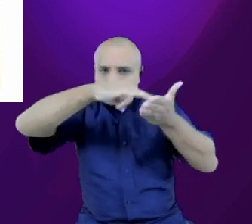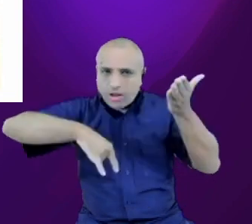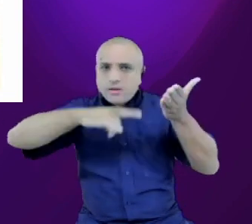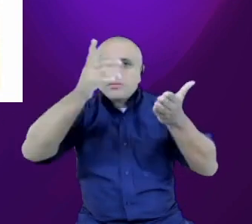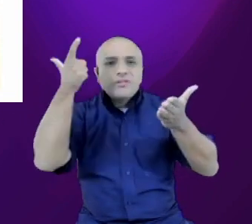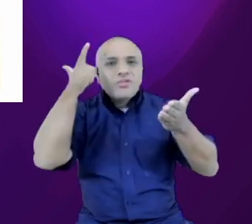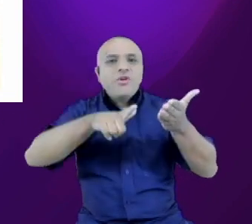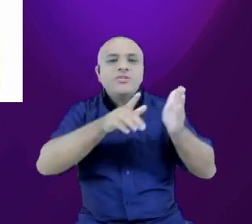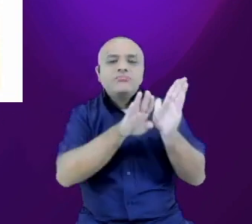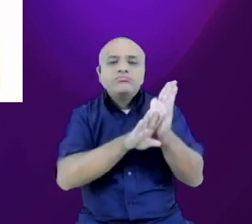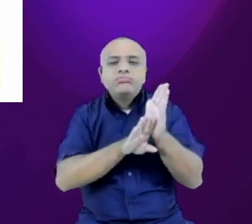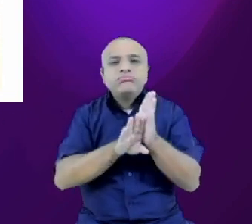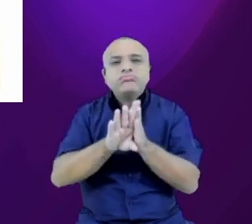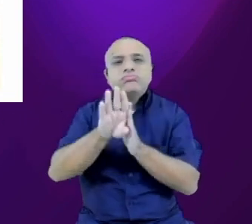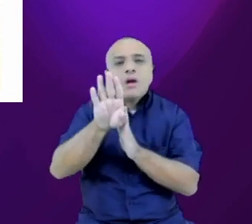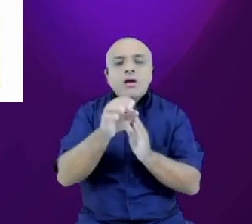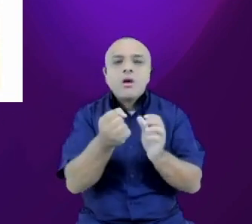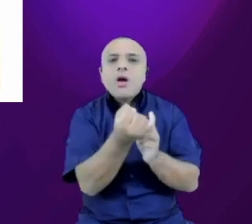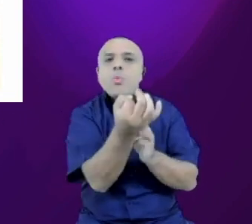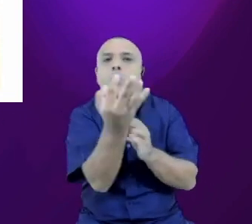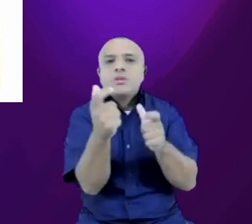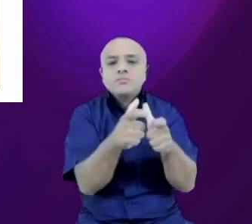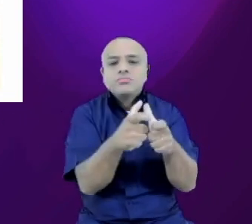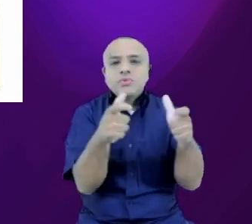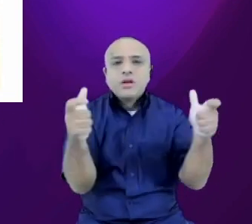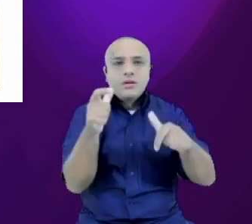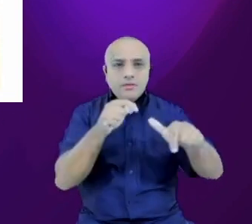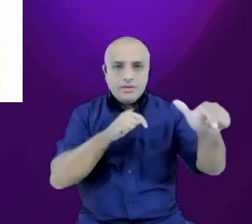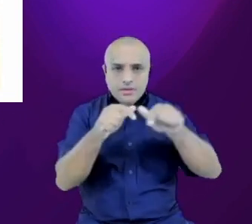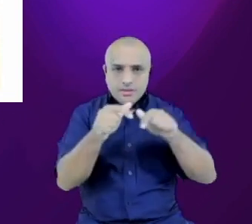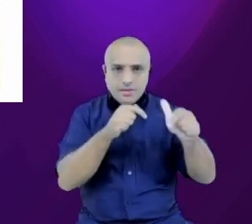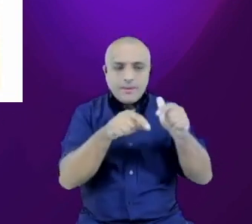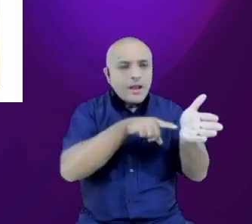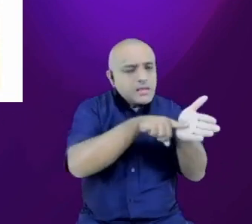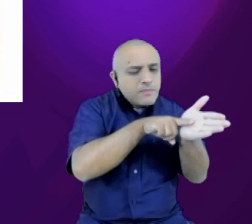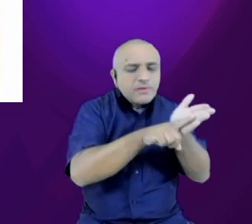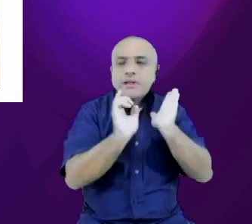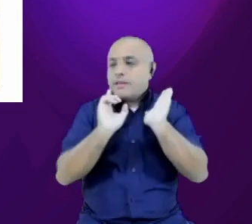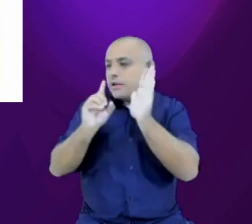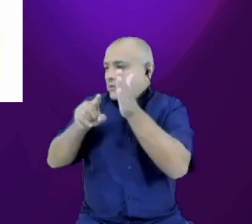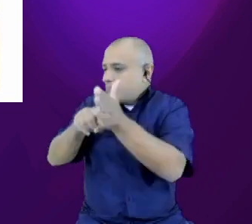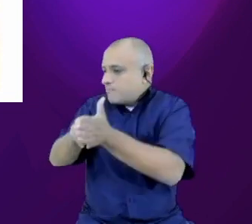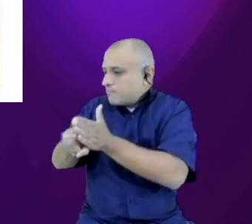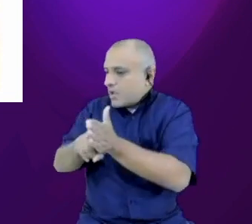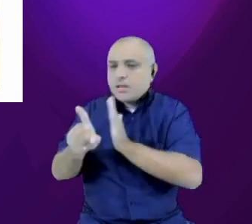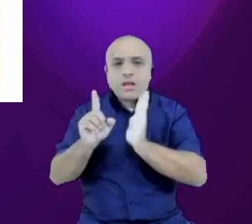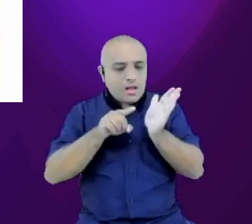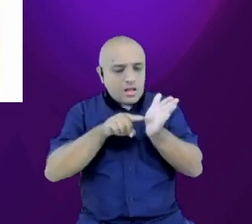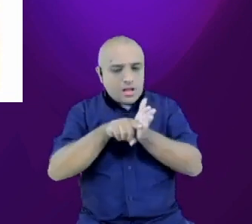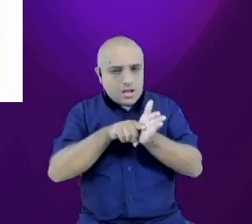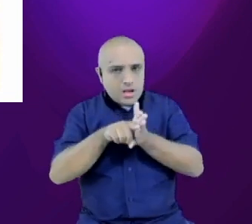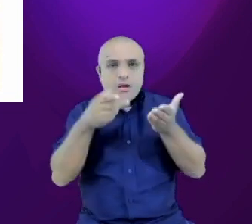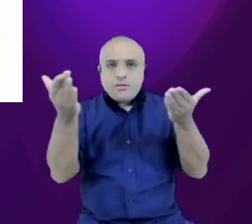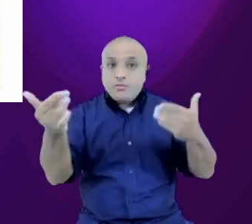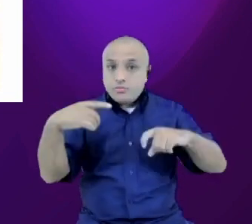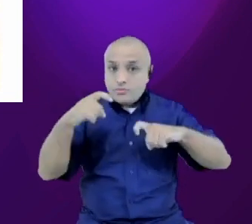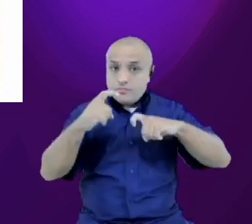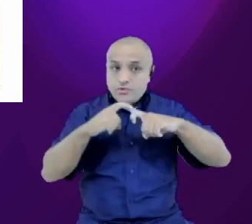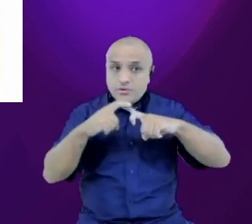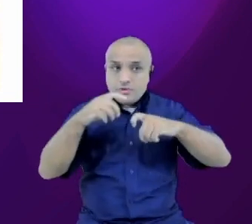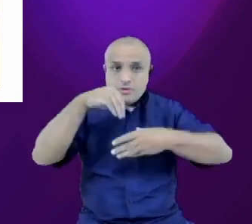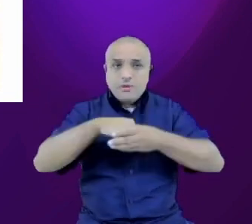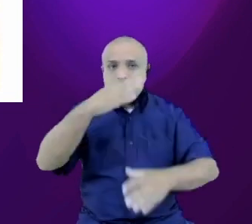ter escala, consegue ter volume para trabalhar com subespecialidades, né? Que hoje, atualmente, a gente está trabalhando com medicina interna,